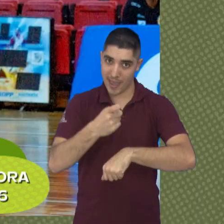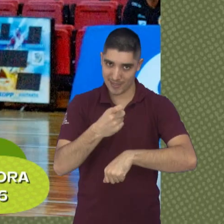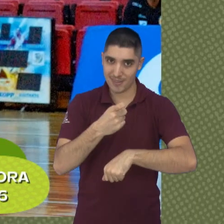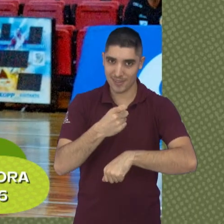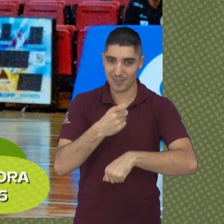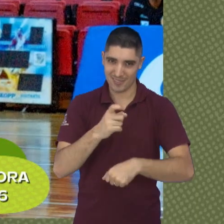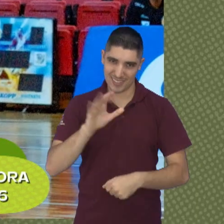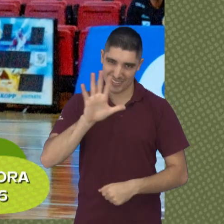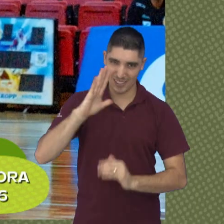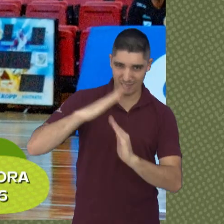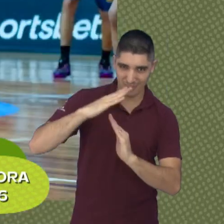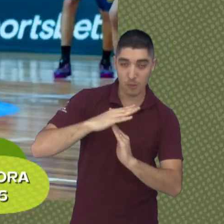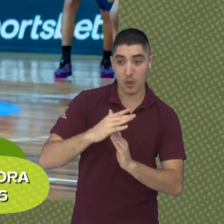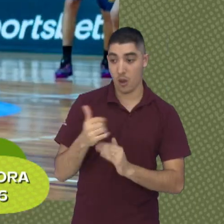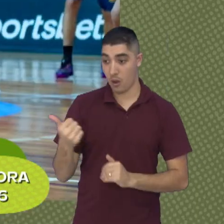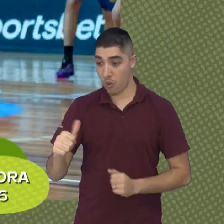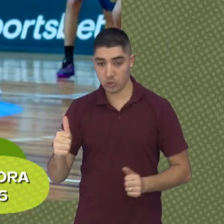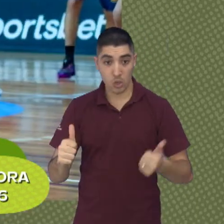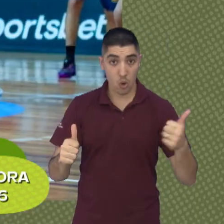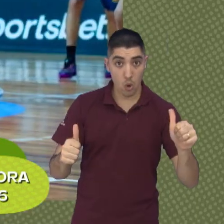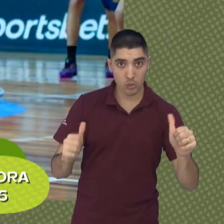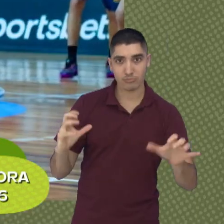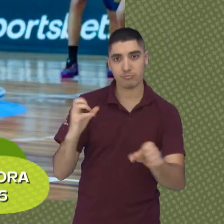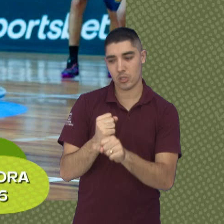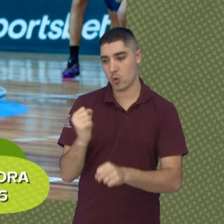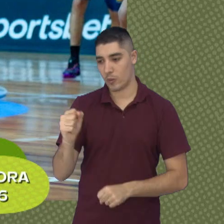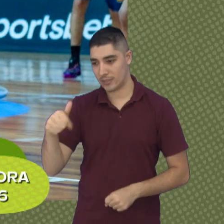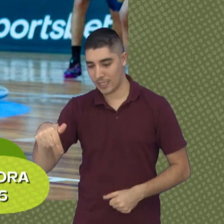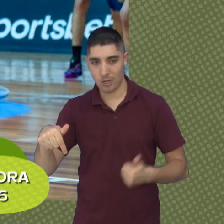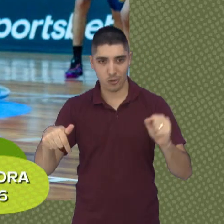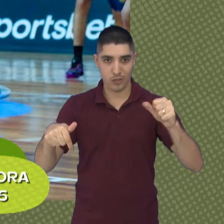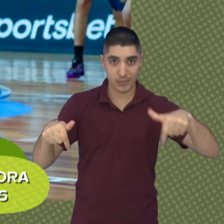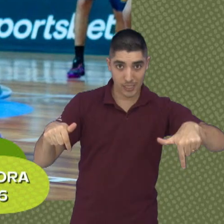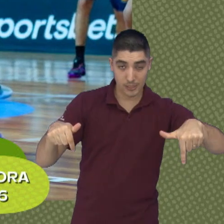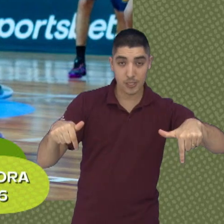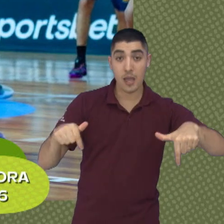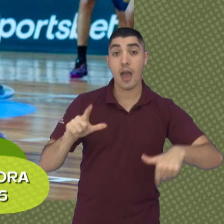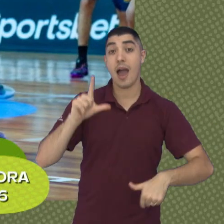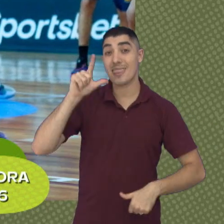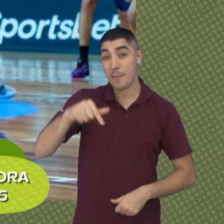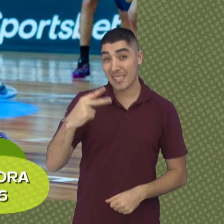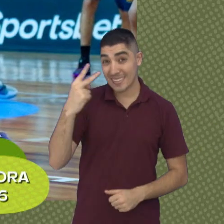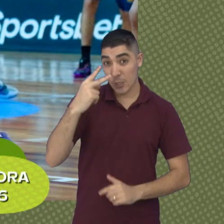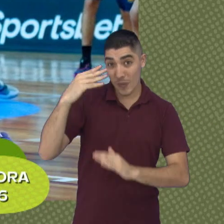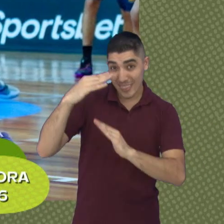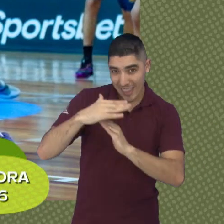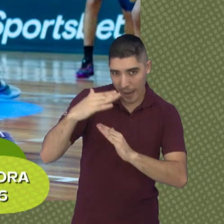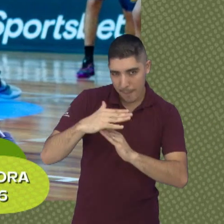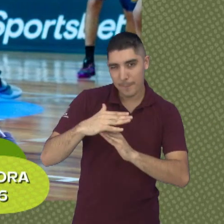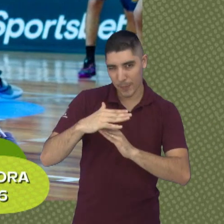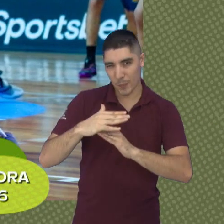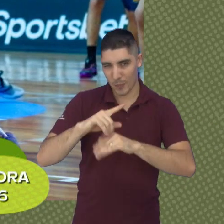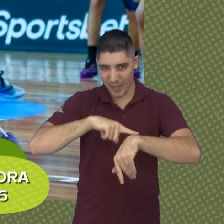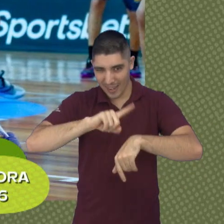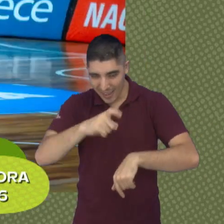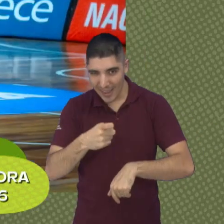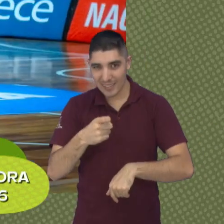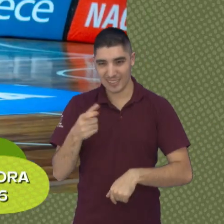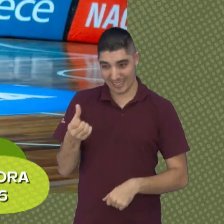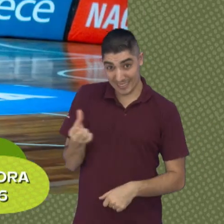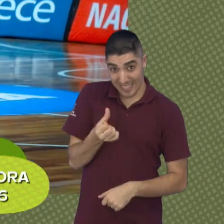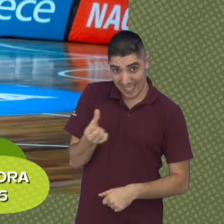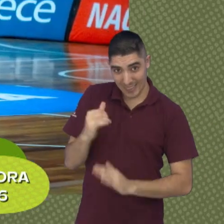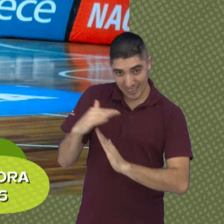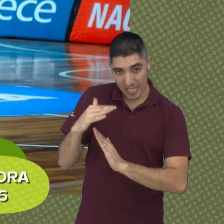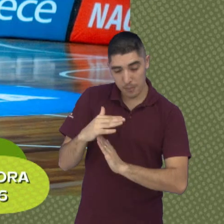prorrogação, 11-11, levou o jogo em 87-87. Aí, na segunda prorrogação, 12-8 para a equipe do